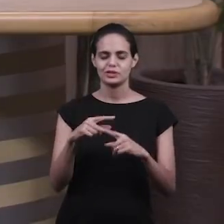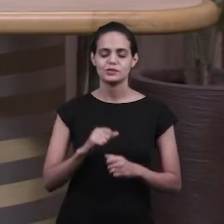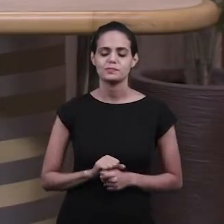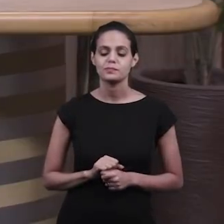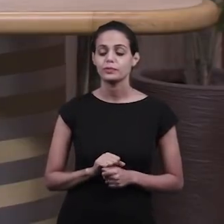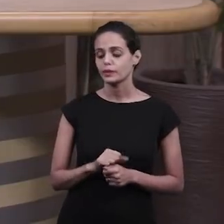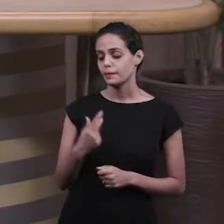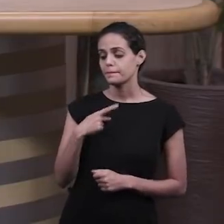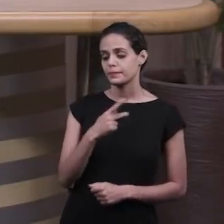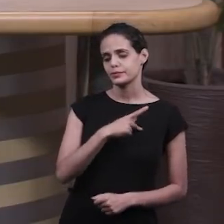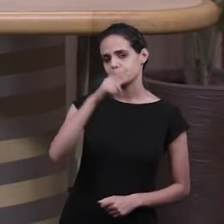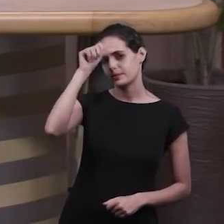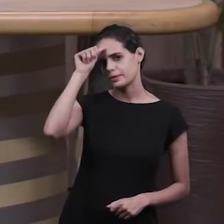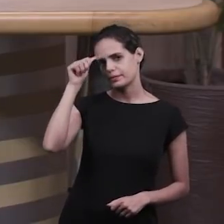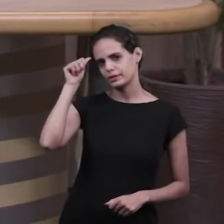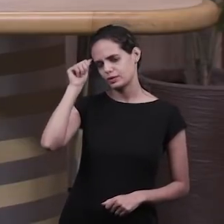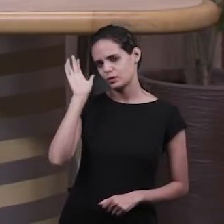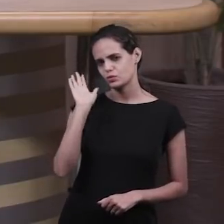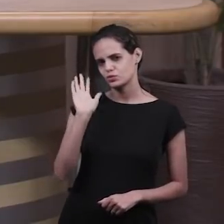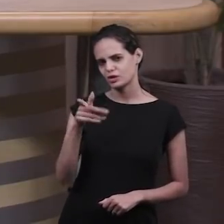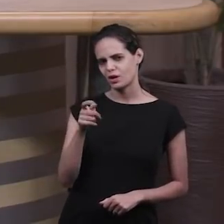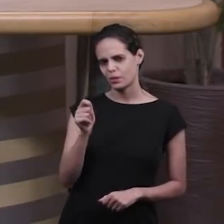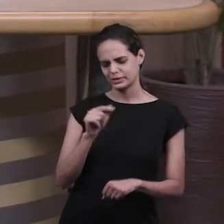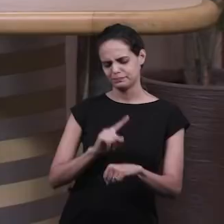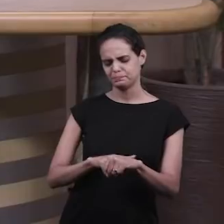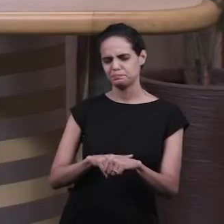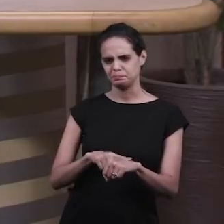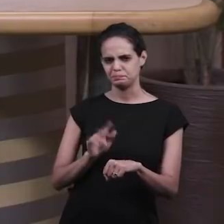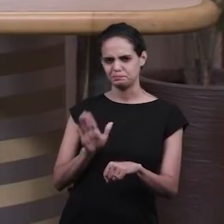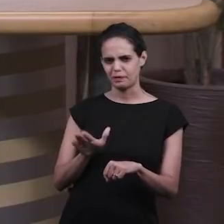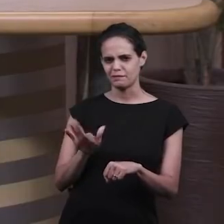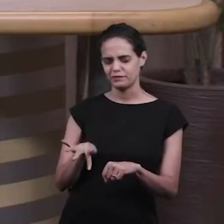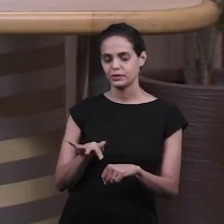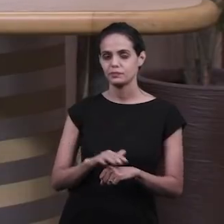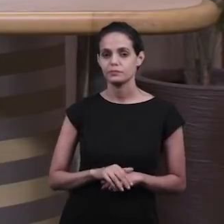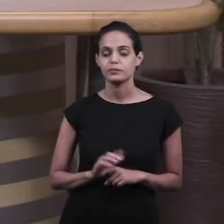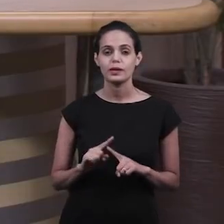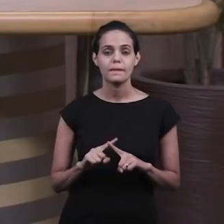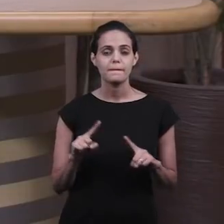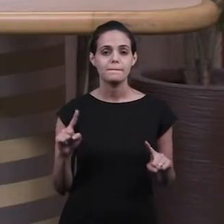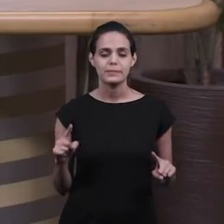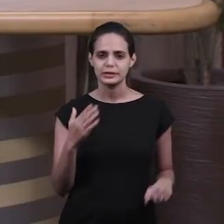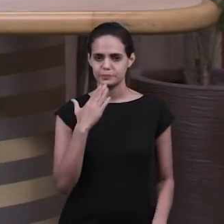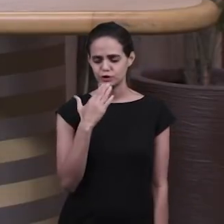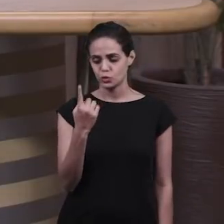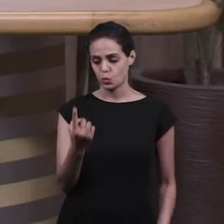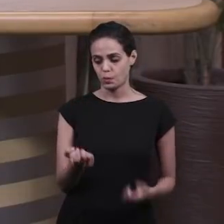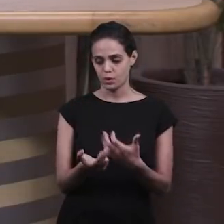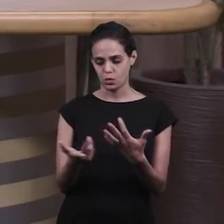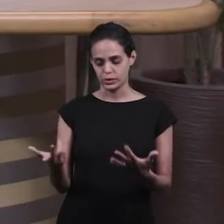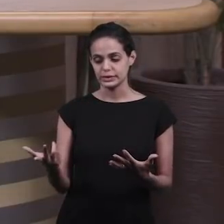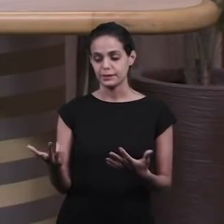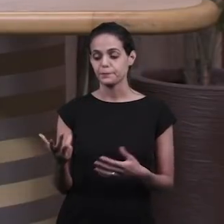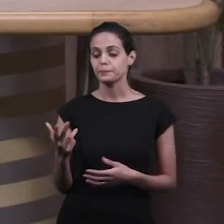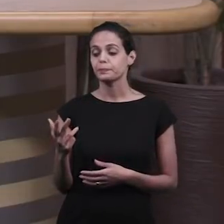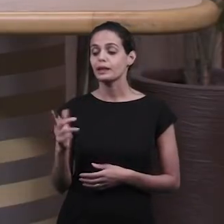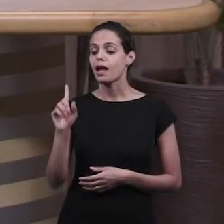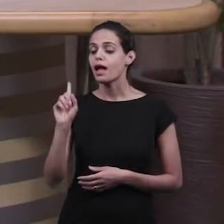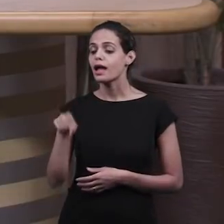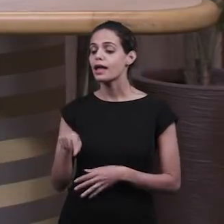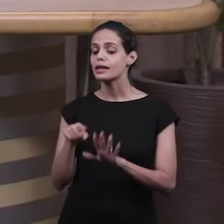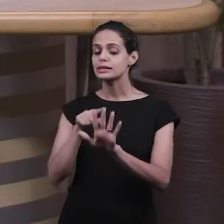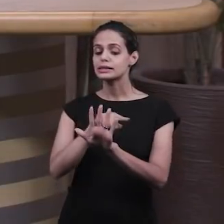tempo estourado, mas eu queria te pedir uma coisa. São 5 características. Que você, de maneira